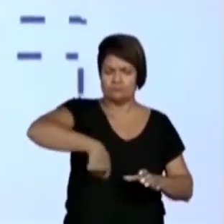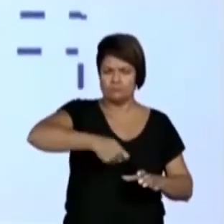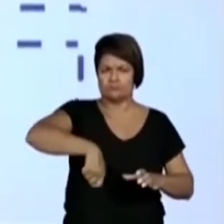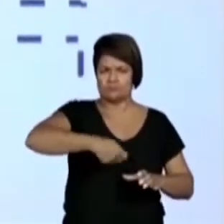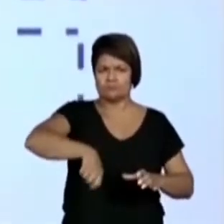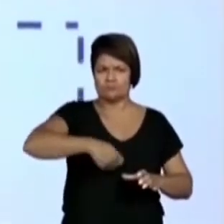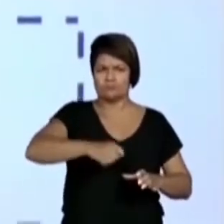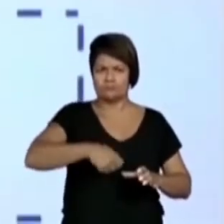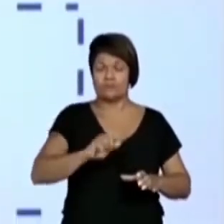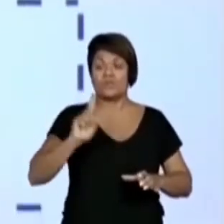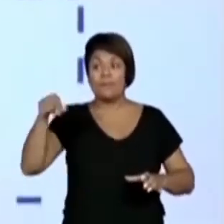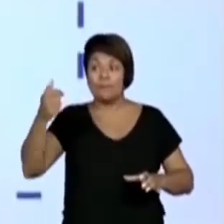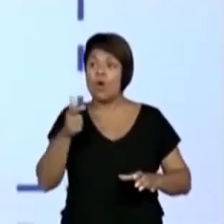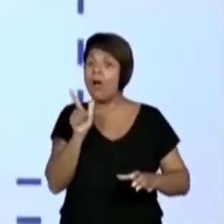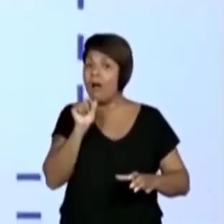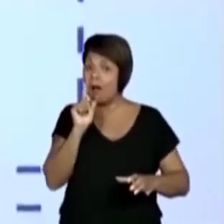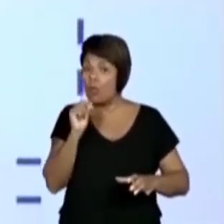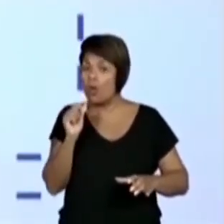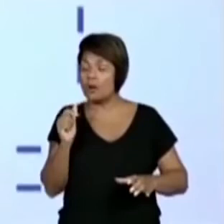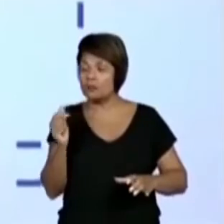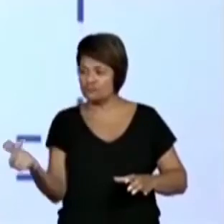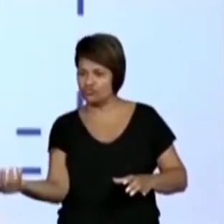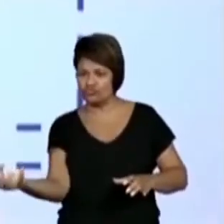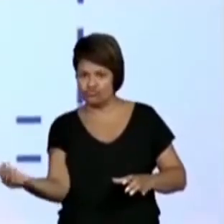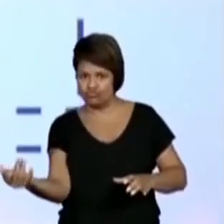Depois coloque água quente.